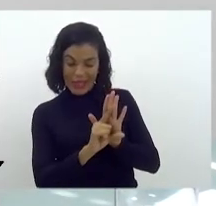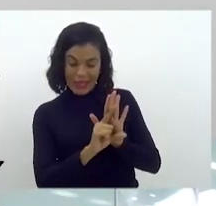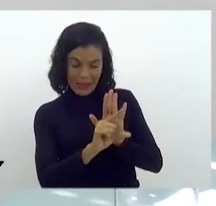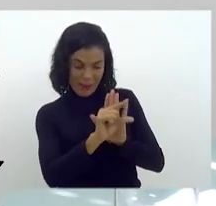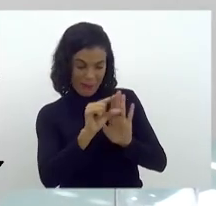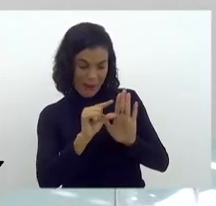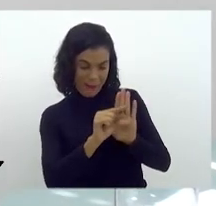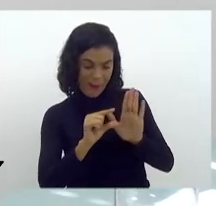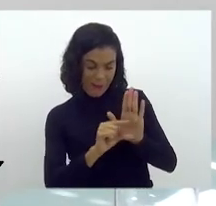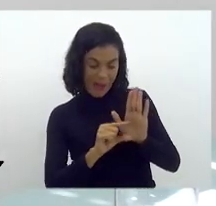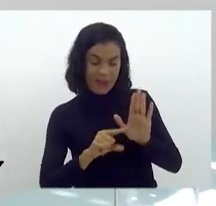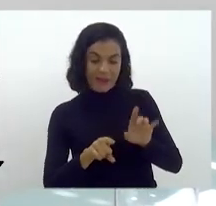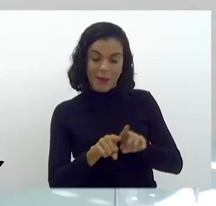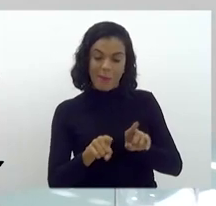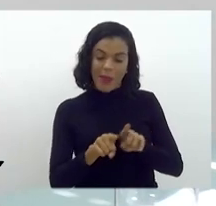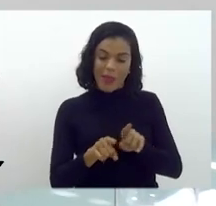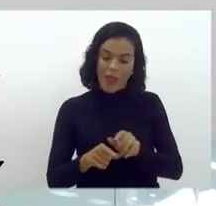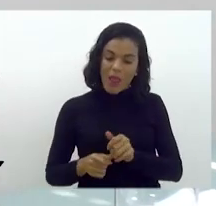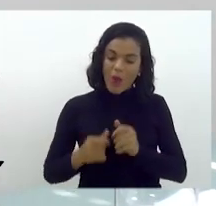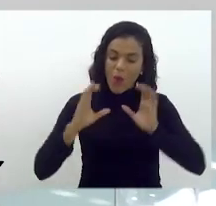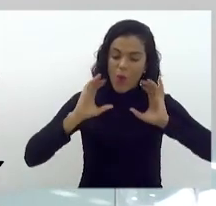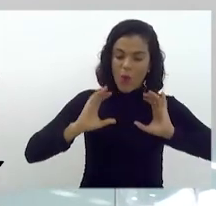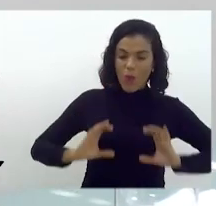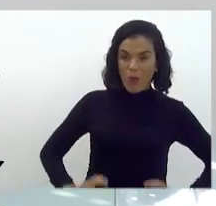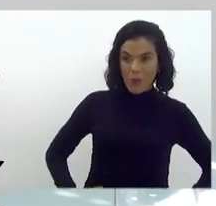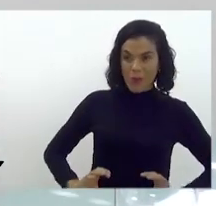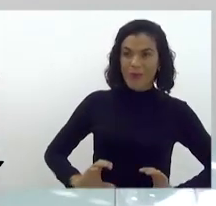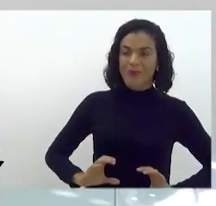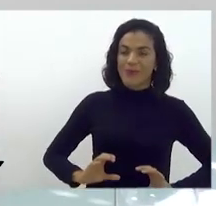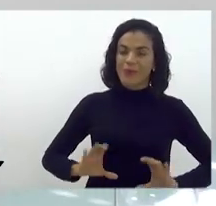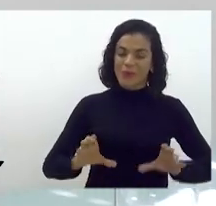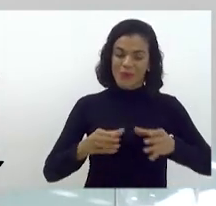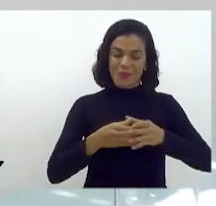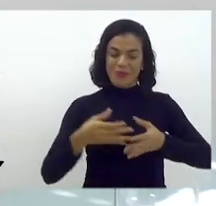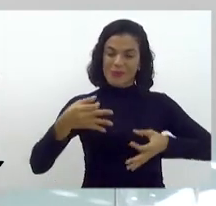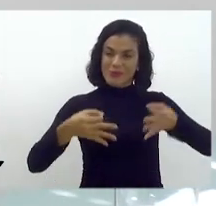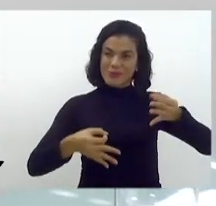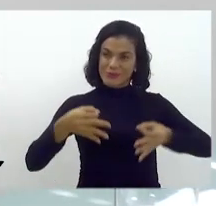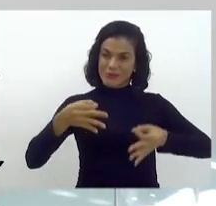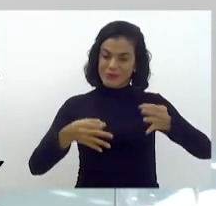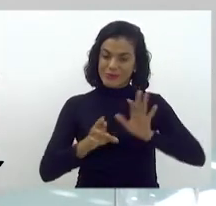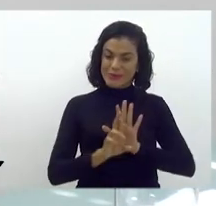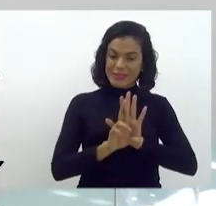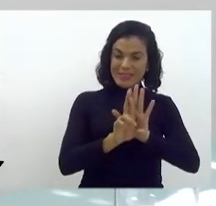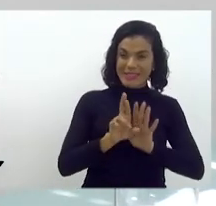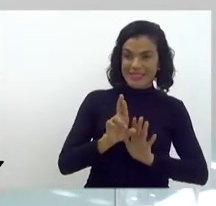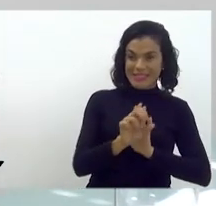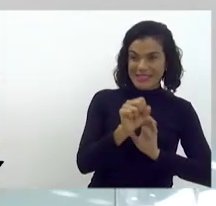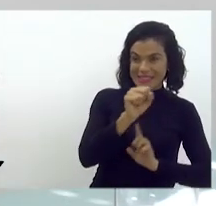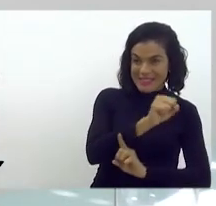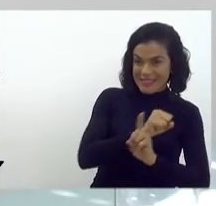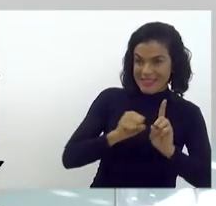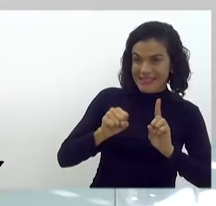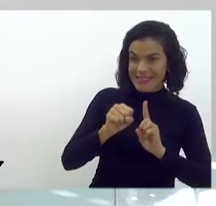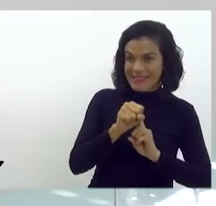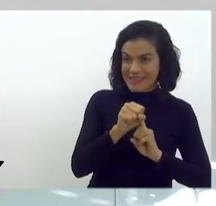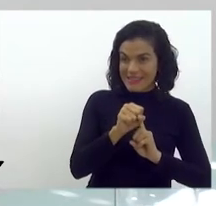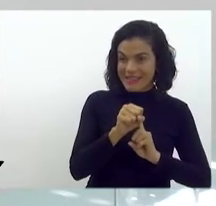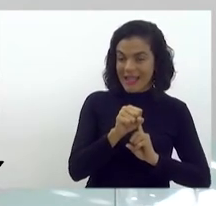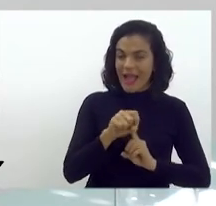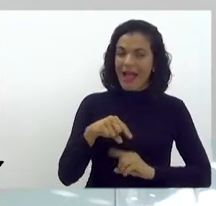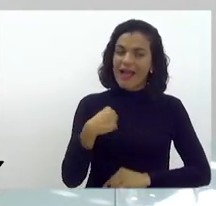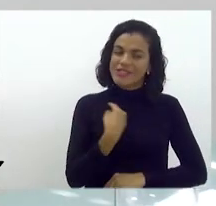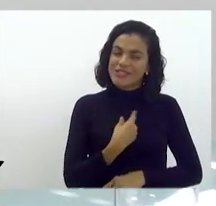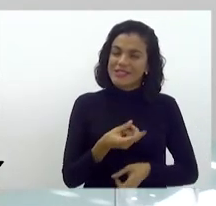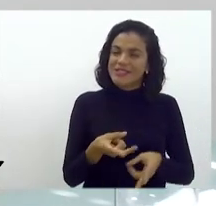do Tribunal de Justiça perdão Tribunal de Júri que representava a sociedade né a gente